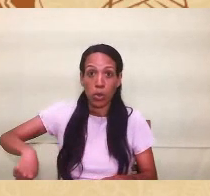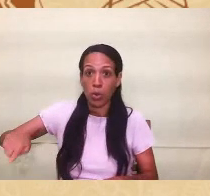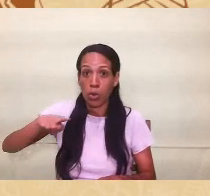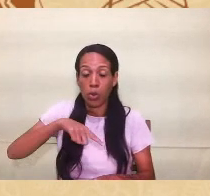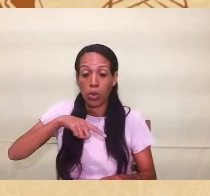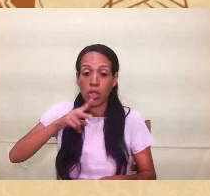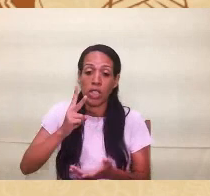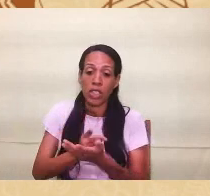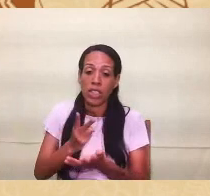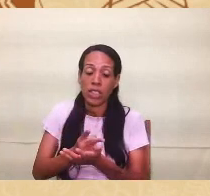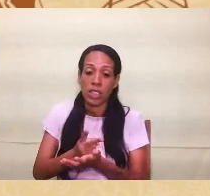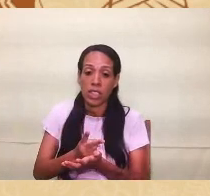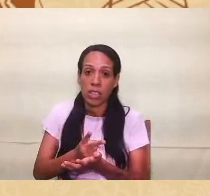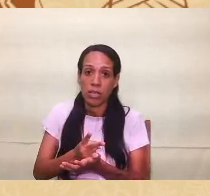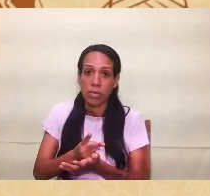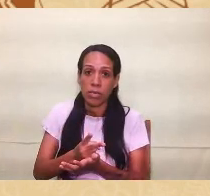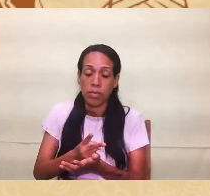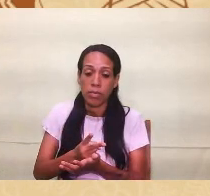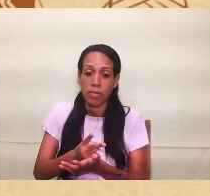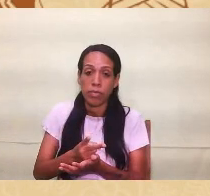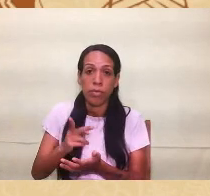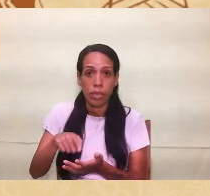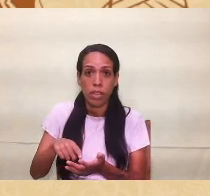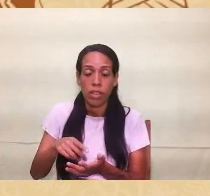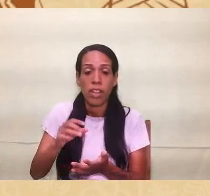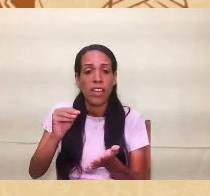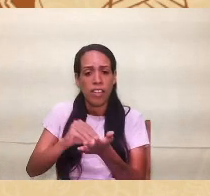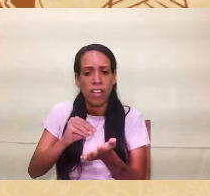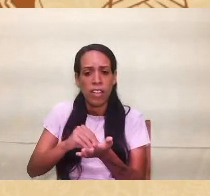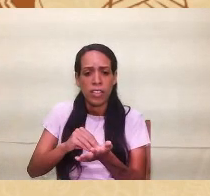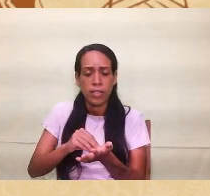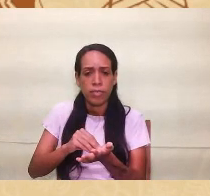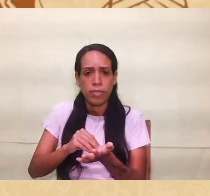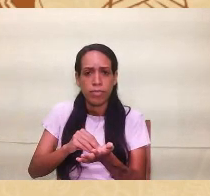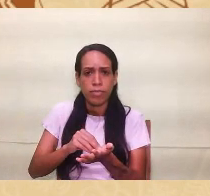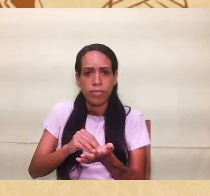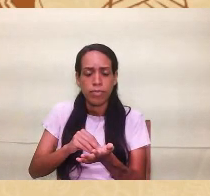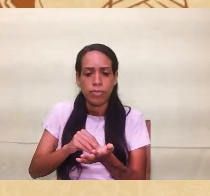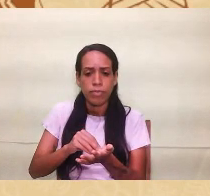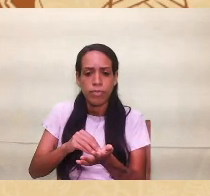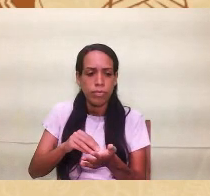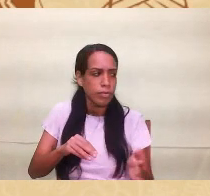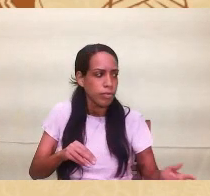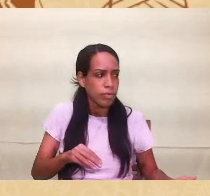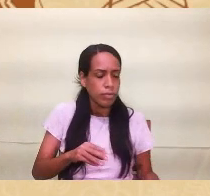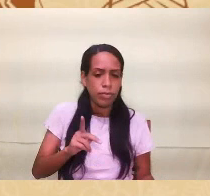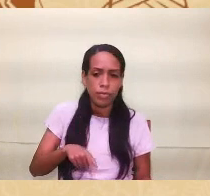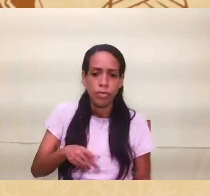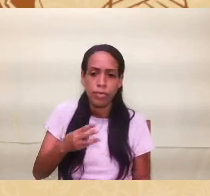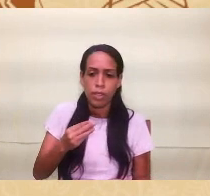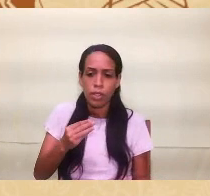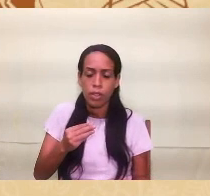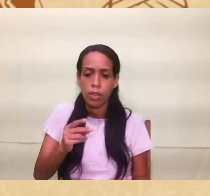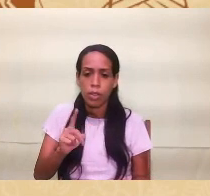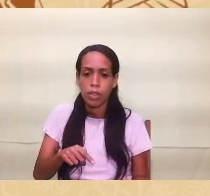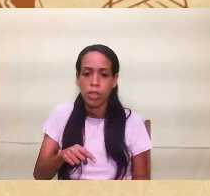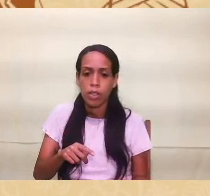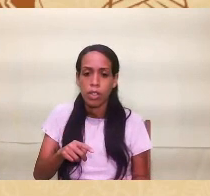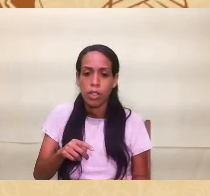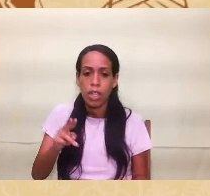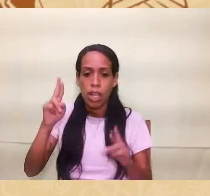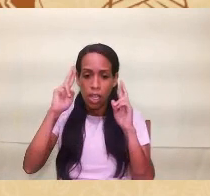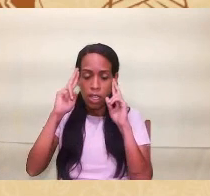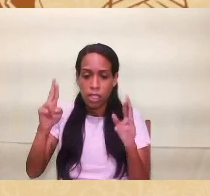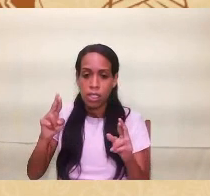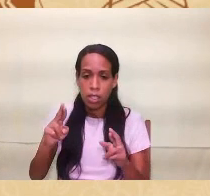são muito importantes. Aí na foto é o ancião Candinho, eu ando muito com ele, ouço muito ele, e a gente respeita isso.